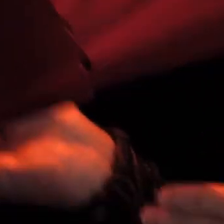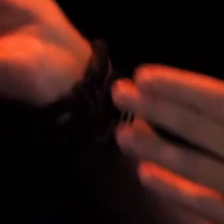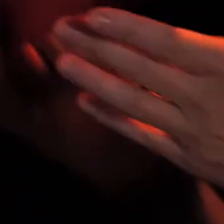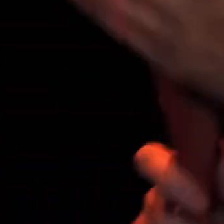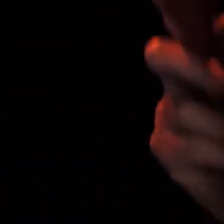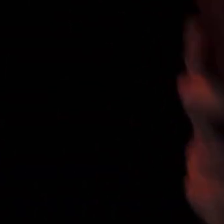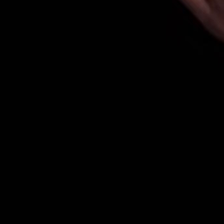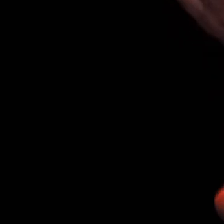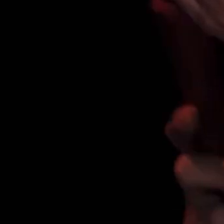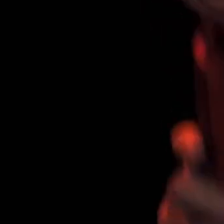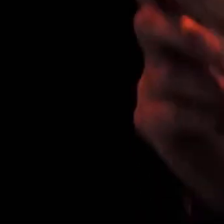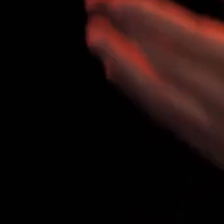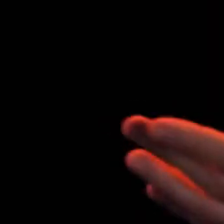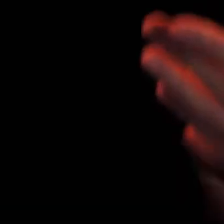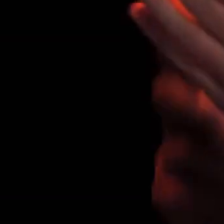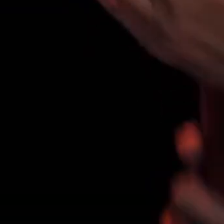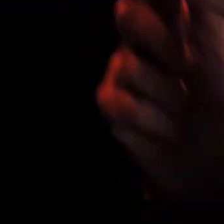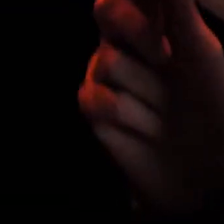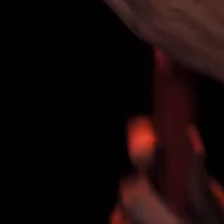Mãos de Liesa abrem e tocam um leque dourado.